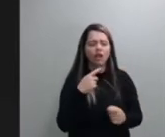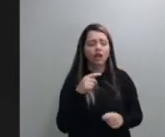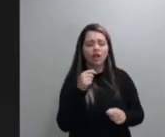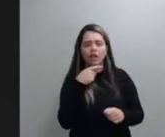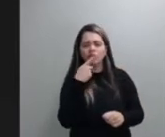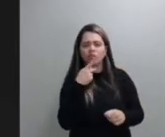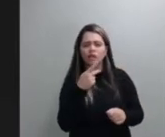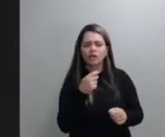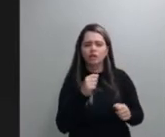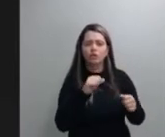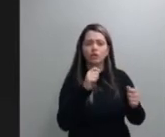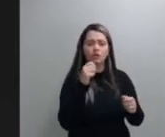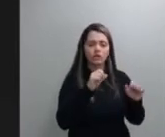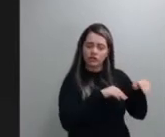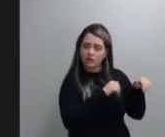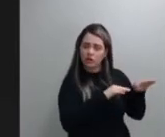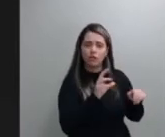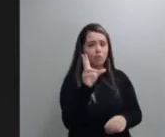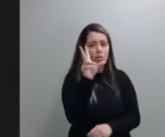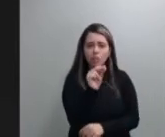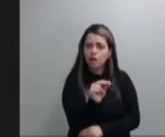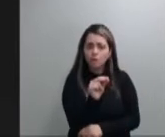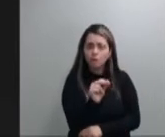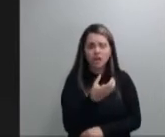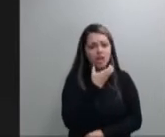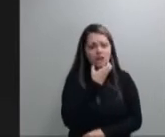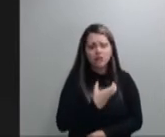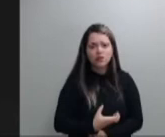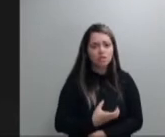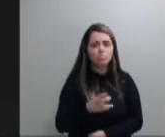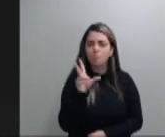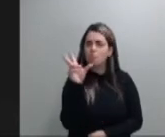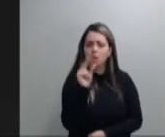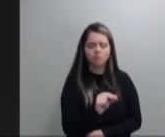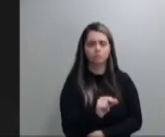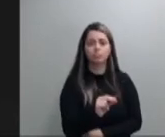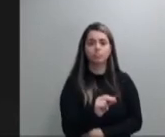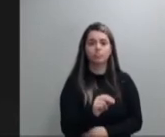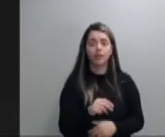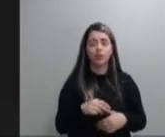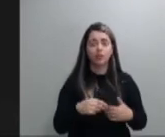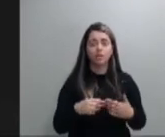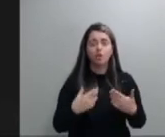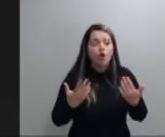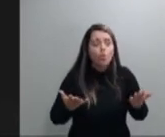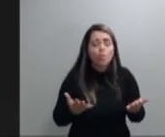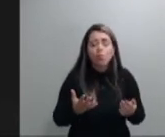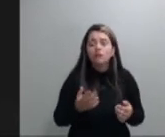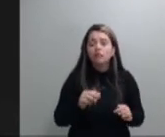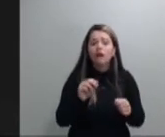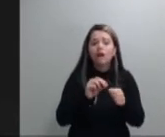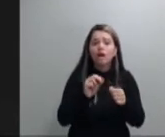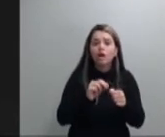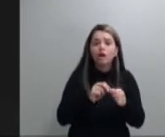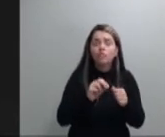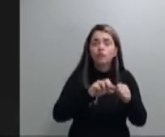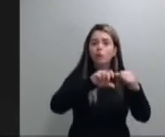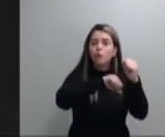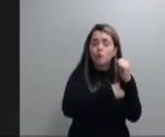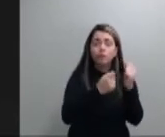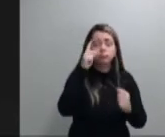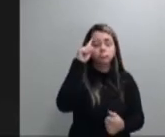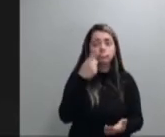foi impetrado em dezembro? Não foi. Quando é que é impetrado o mandato de segurança? Nos extertores do prazo